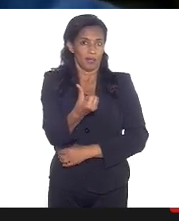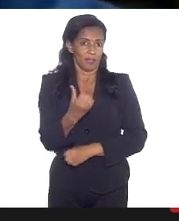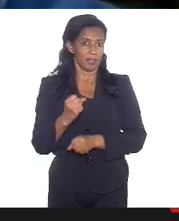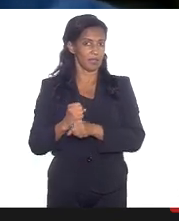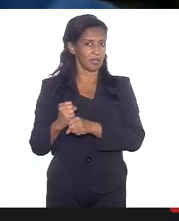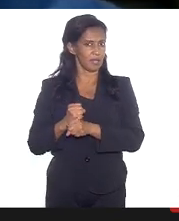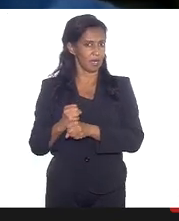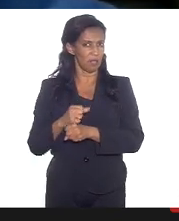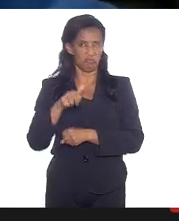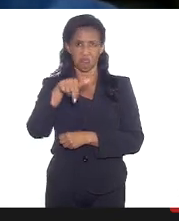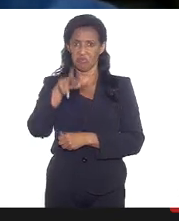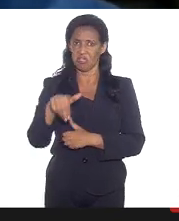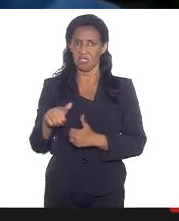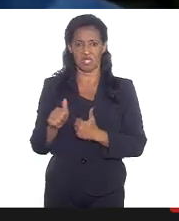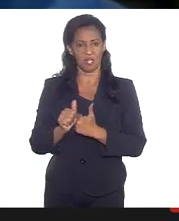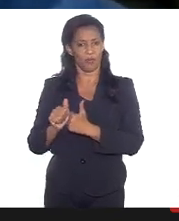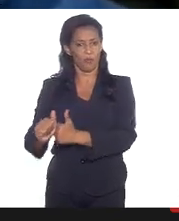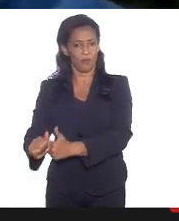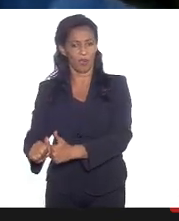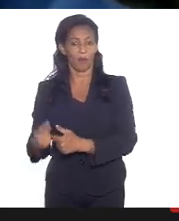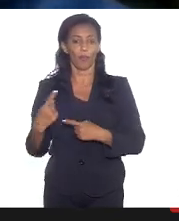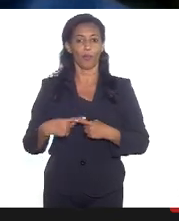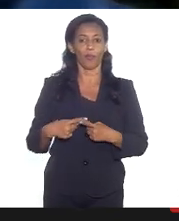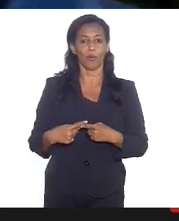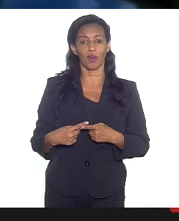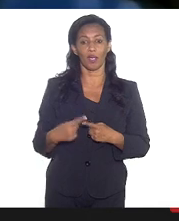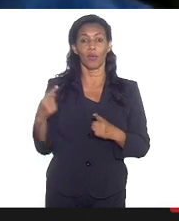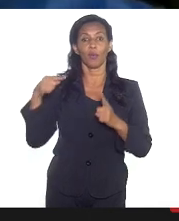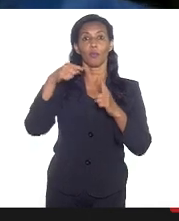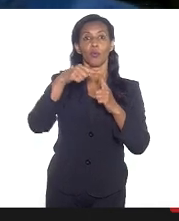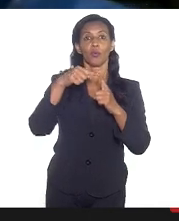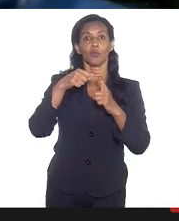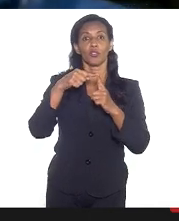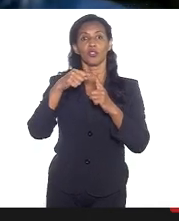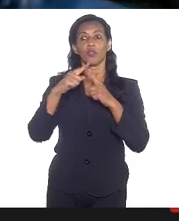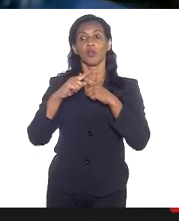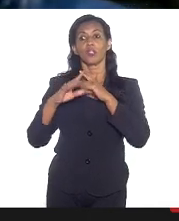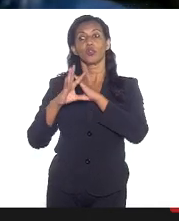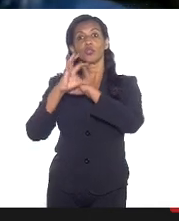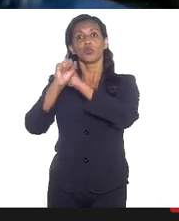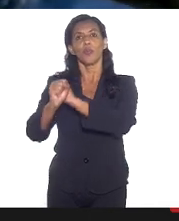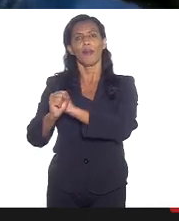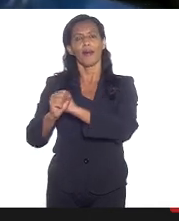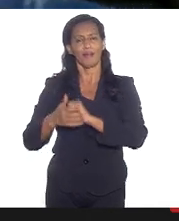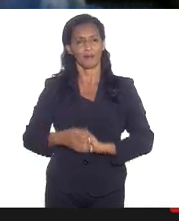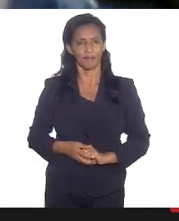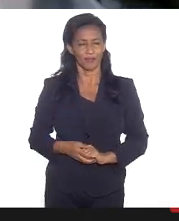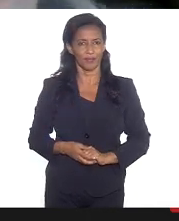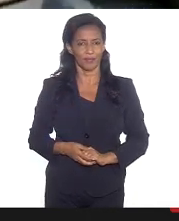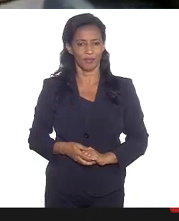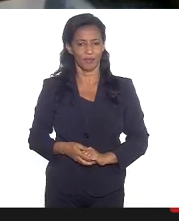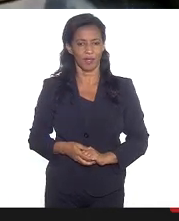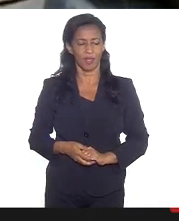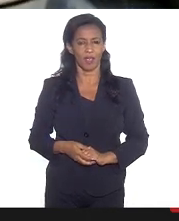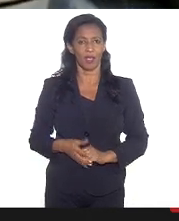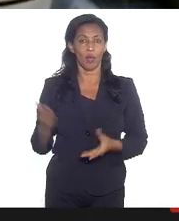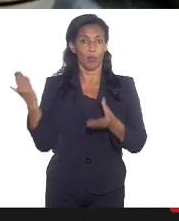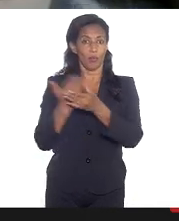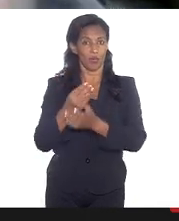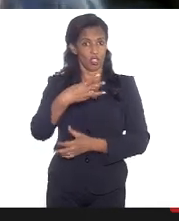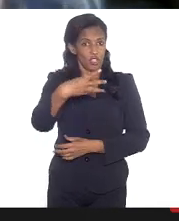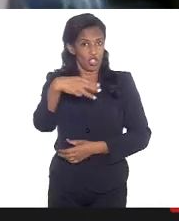não sei quem acompanha. Por quê? Porque o meu objetivo era salvar a área. Um processo de 30